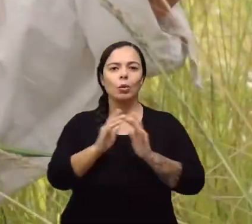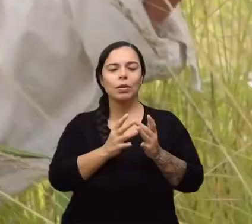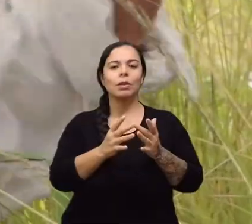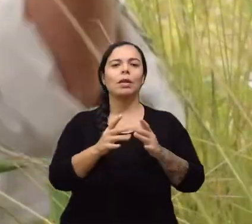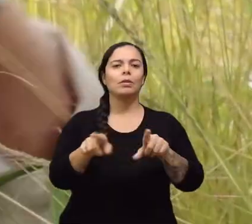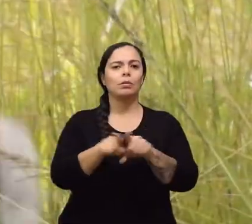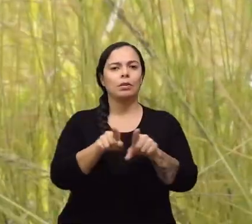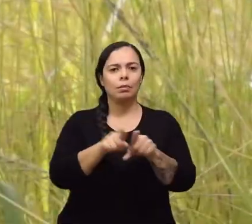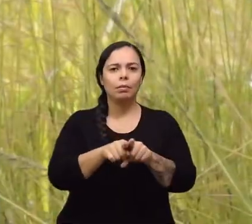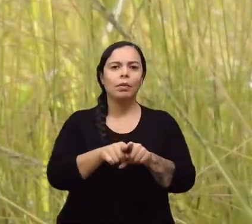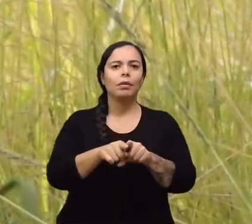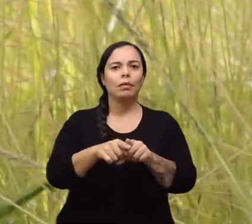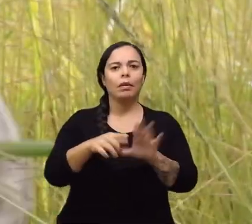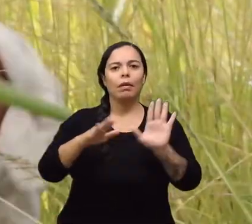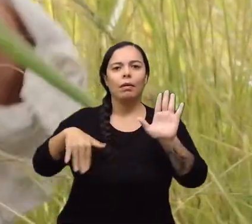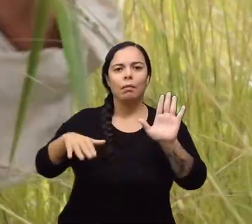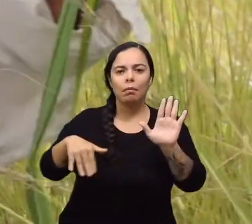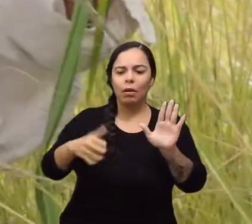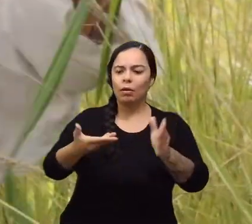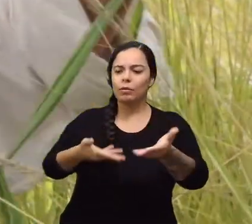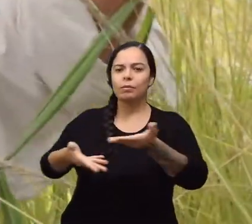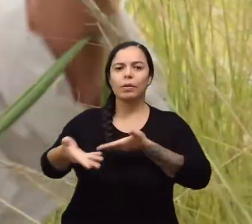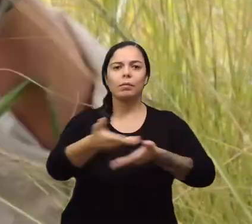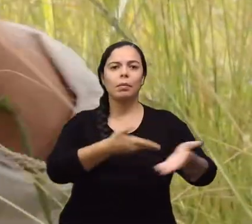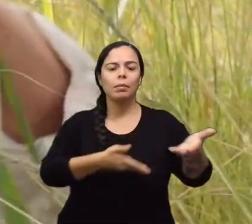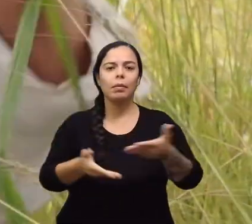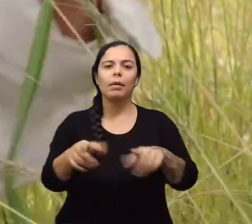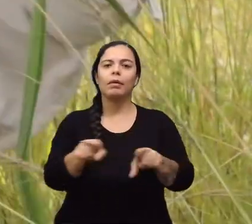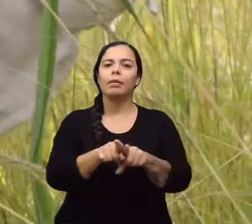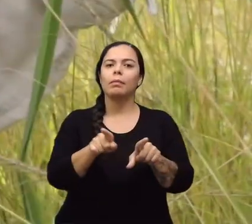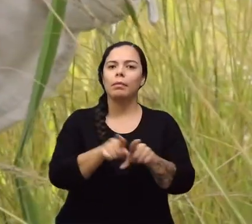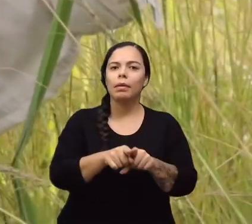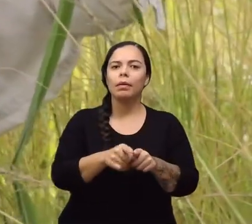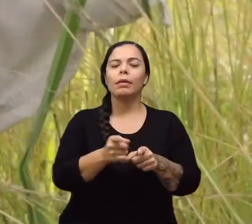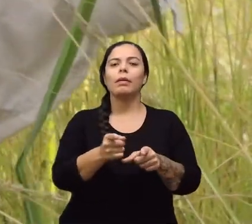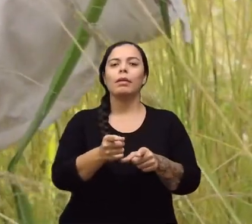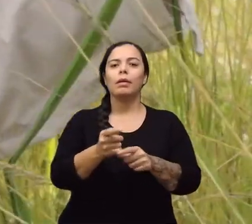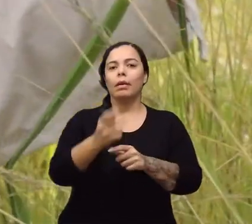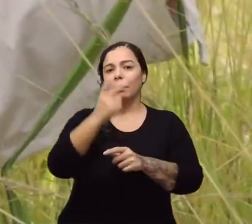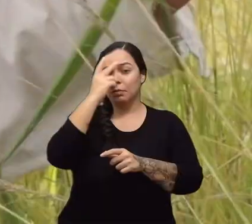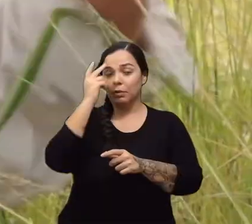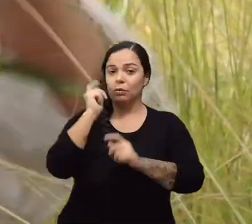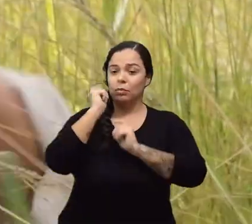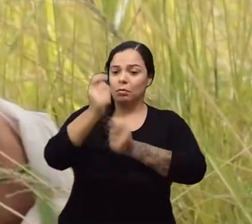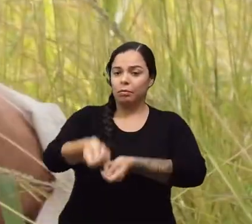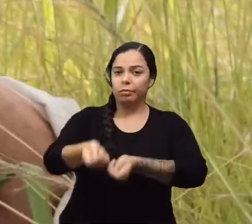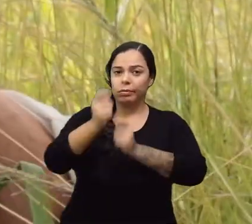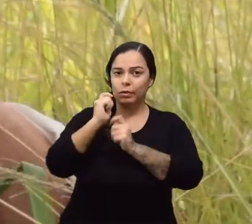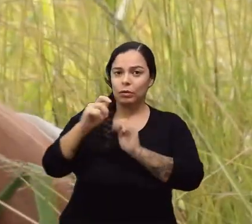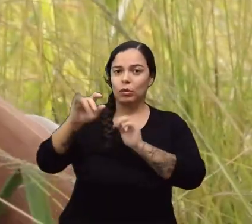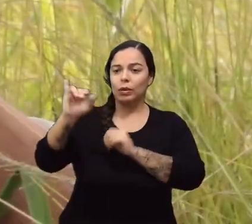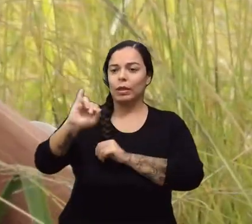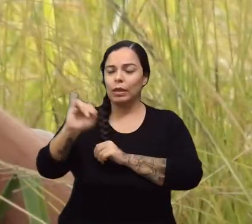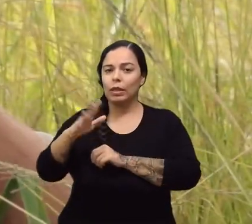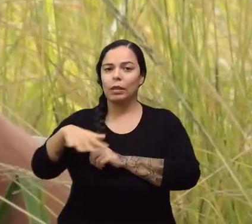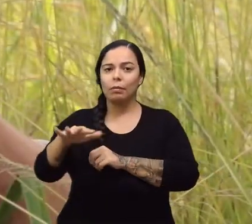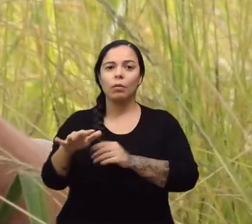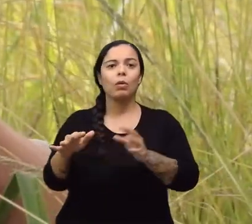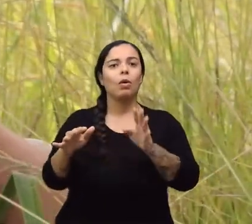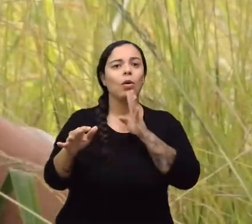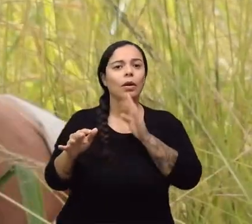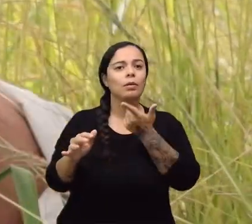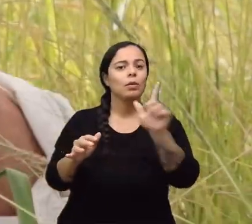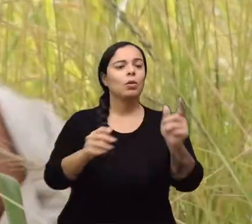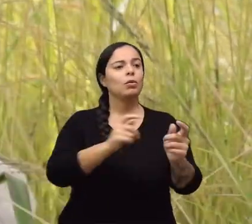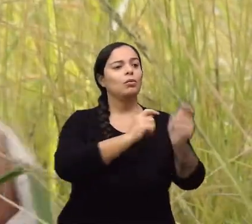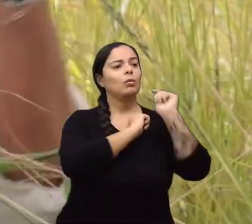de costa propicia, né? A circulação, né? Os pescadores de Itaipu conhecem os pescadores